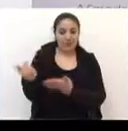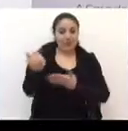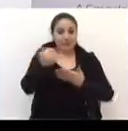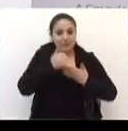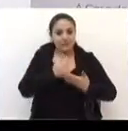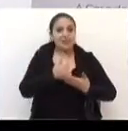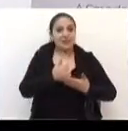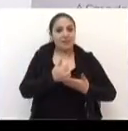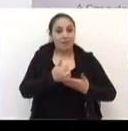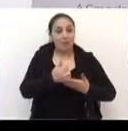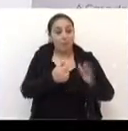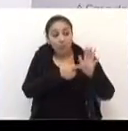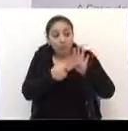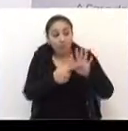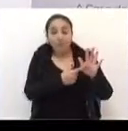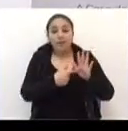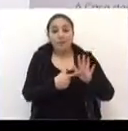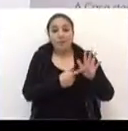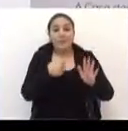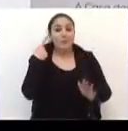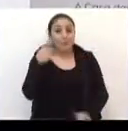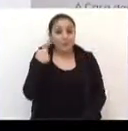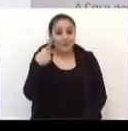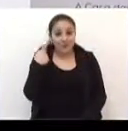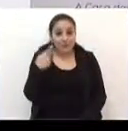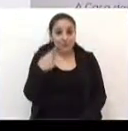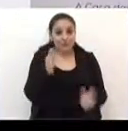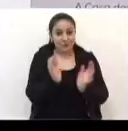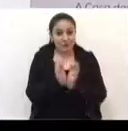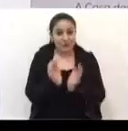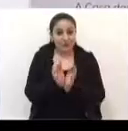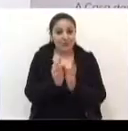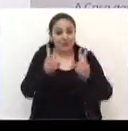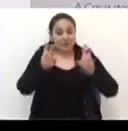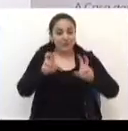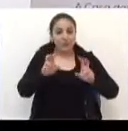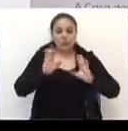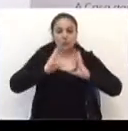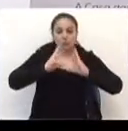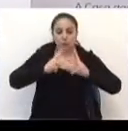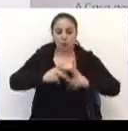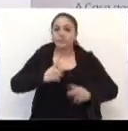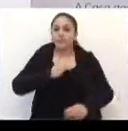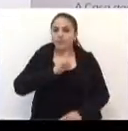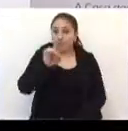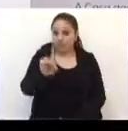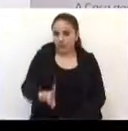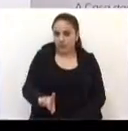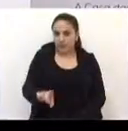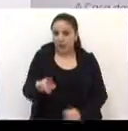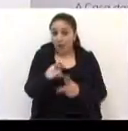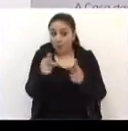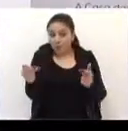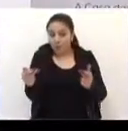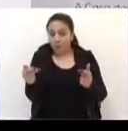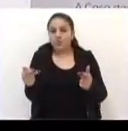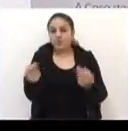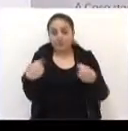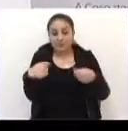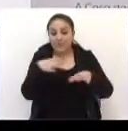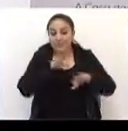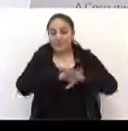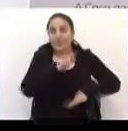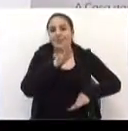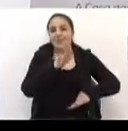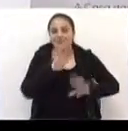aos demais vereadores esse tema. Todos somos sujeitos de direitos, entretanto, algumas especificidades elas necessitam